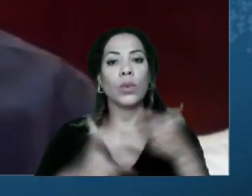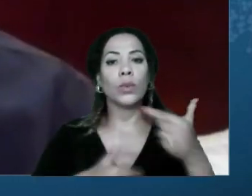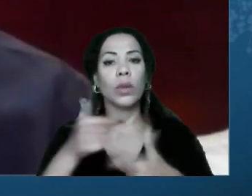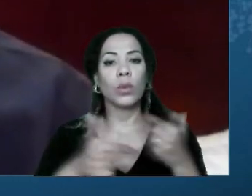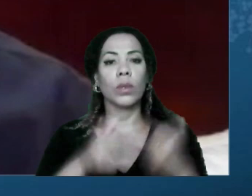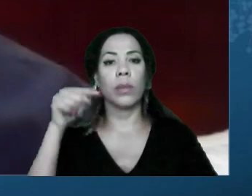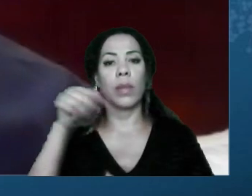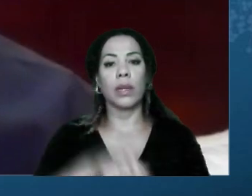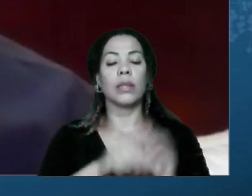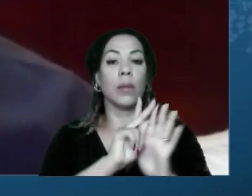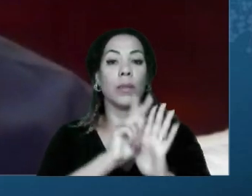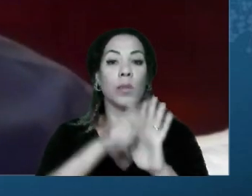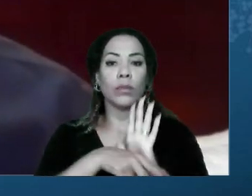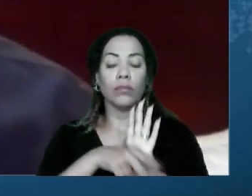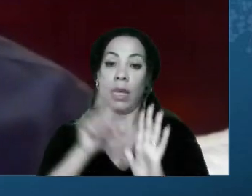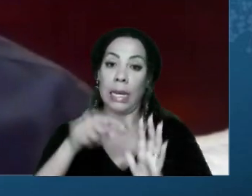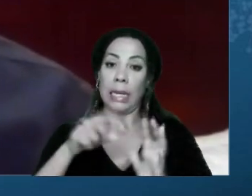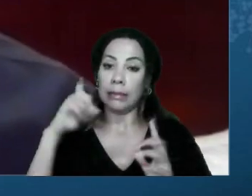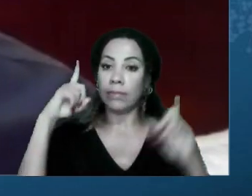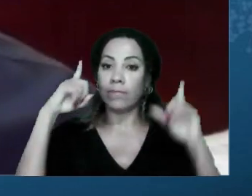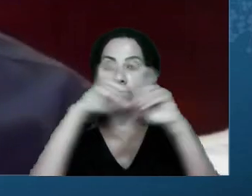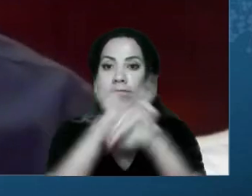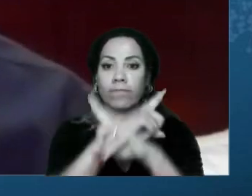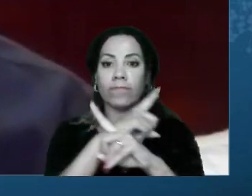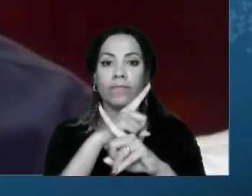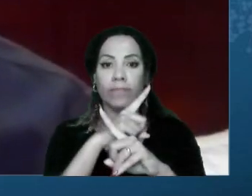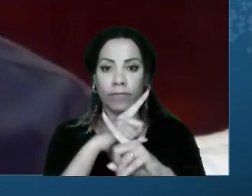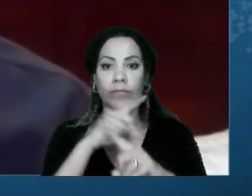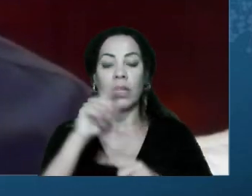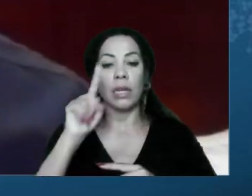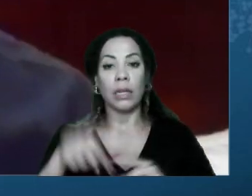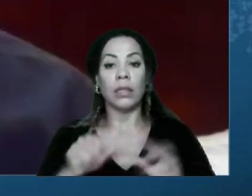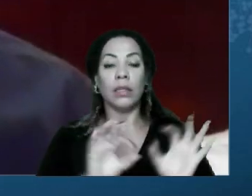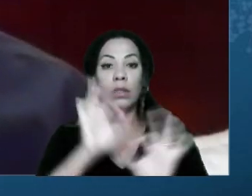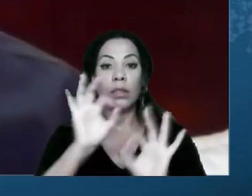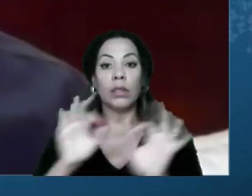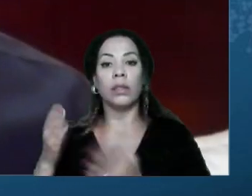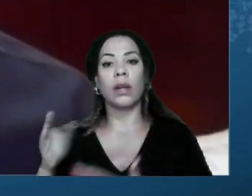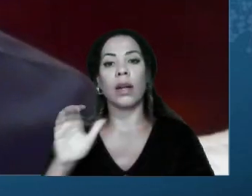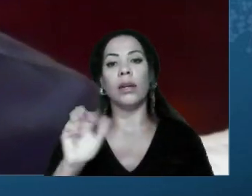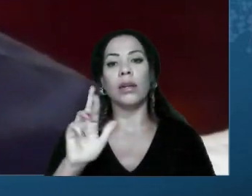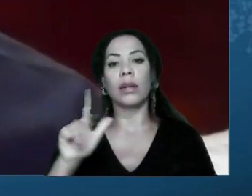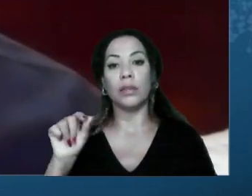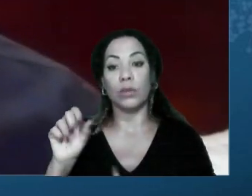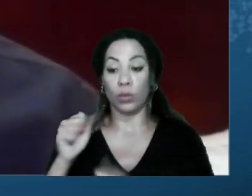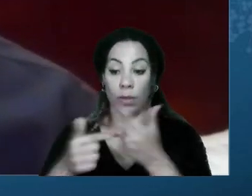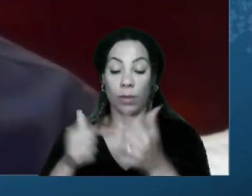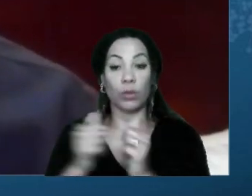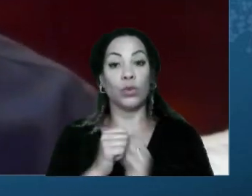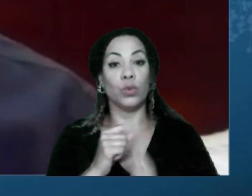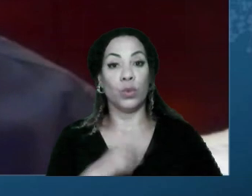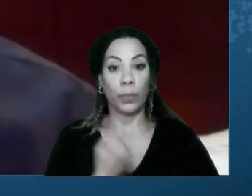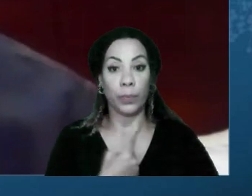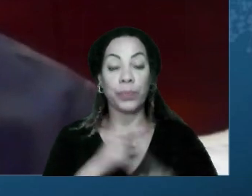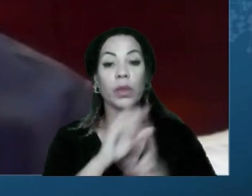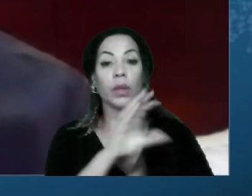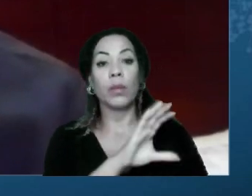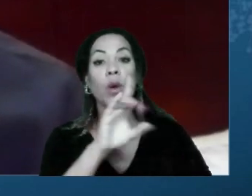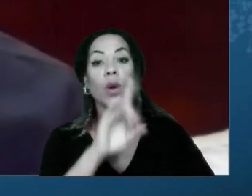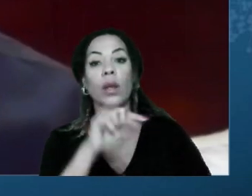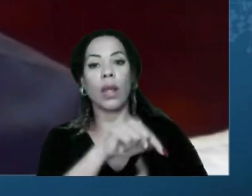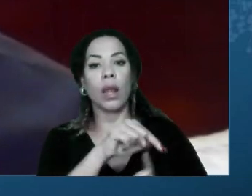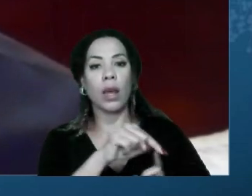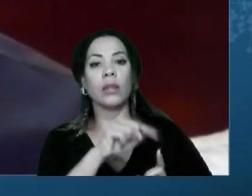nesse projeto tão complexo. Neste painel temos Antônio Carlos, que está trabalhando conosco, a coordenação desse